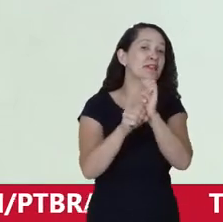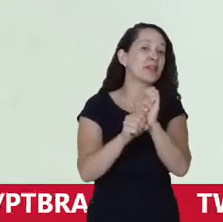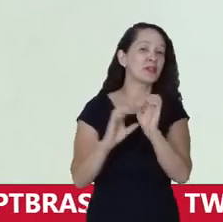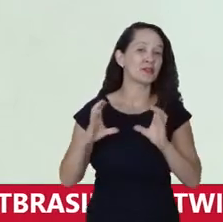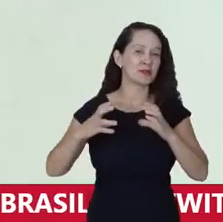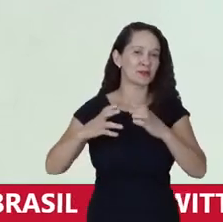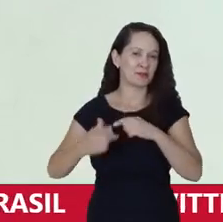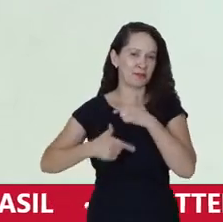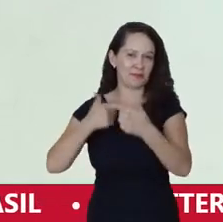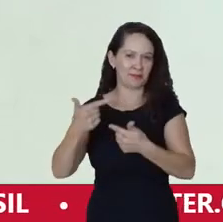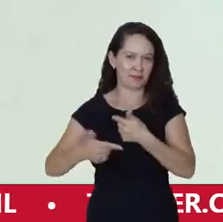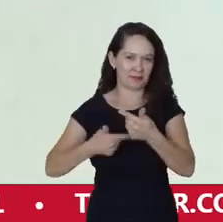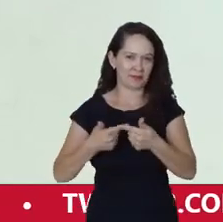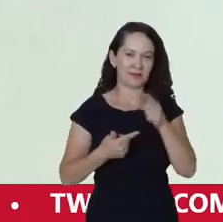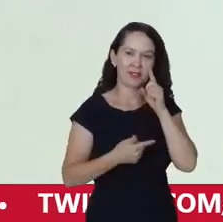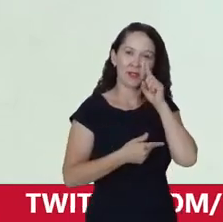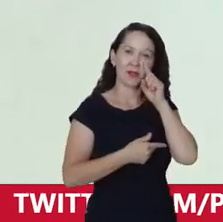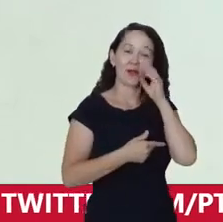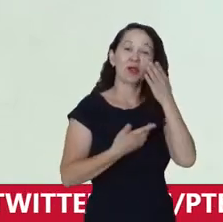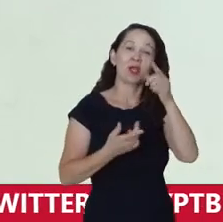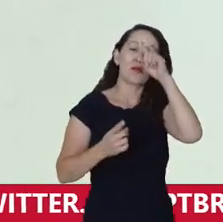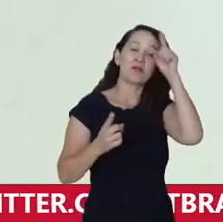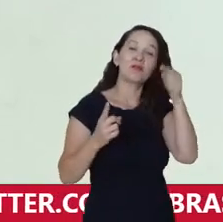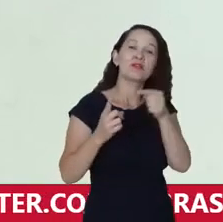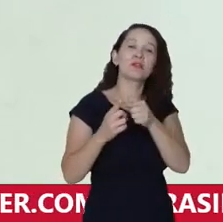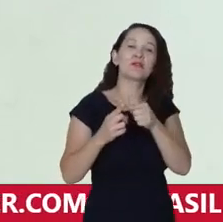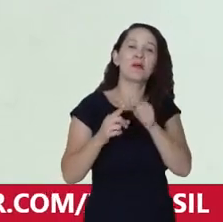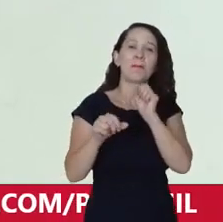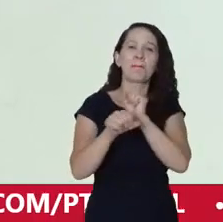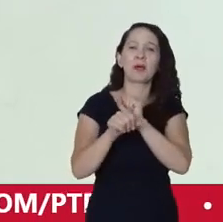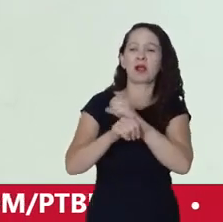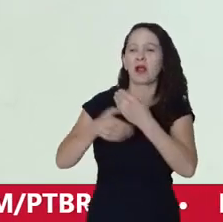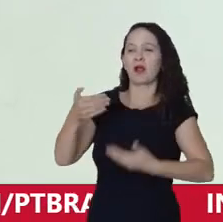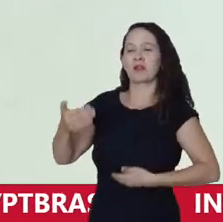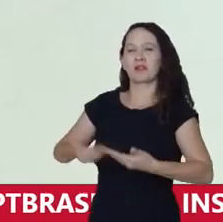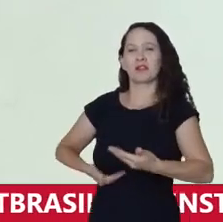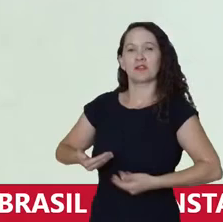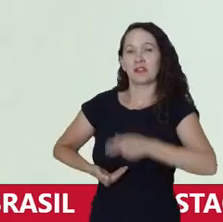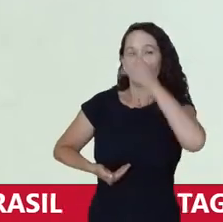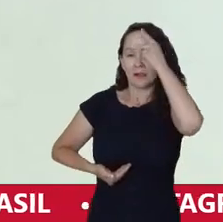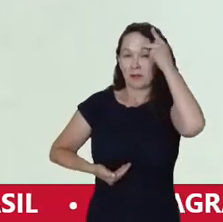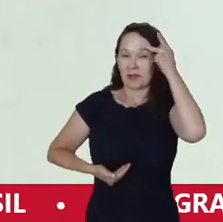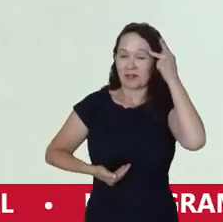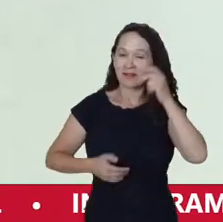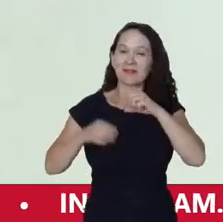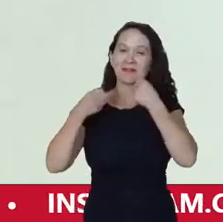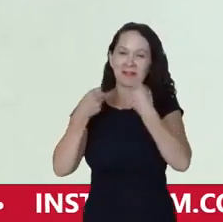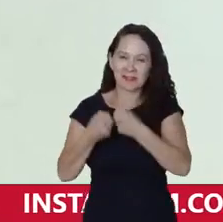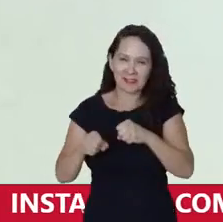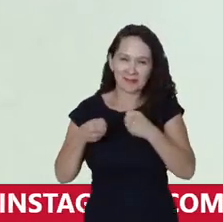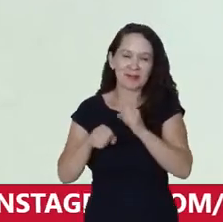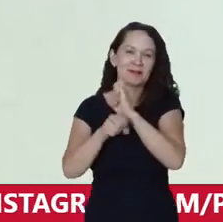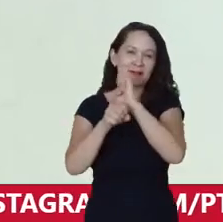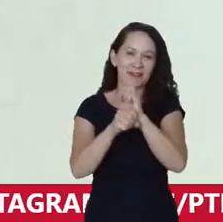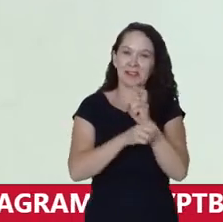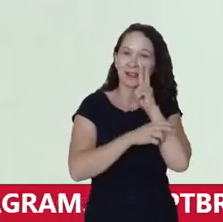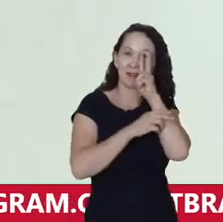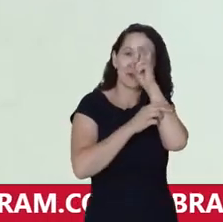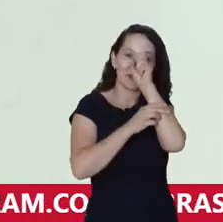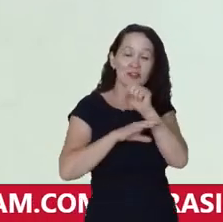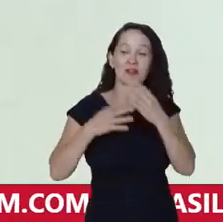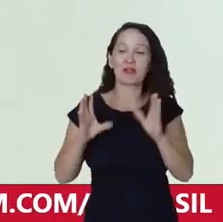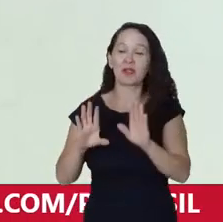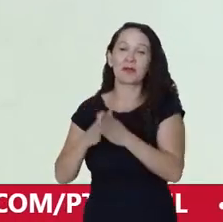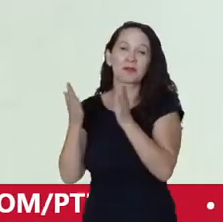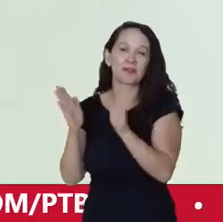trabalhadora. Então, o que se pretende é deixar de servir àqueles que mais precisam do Estado, de um Estado fortalecido.